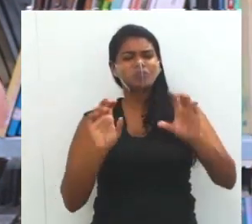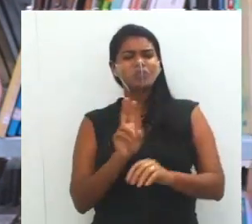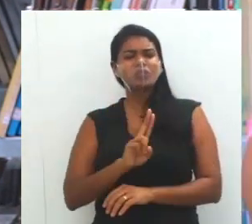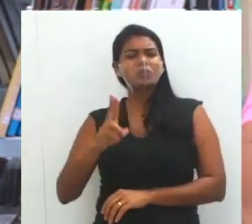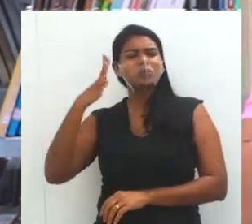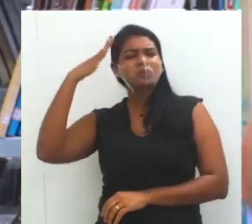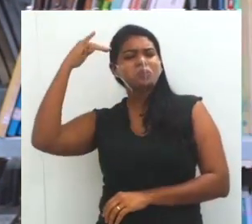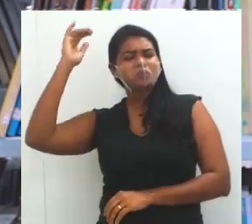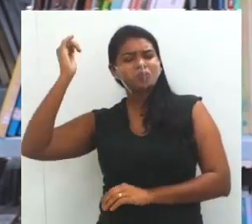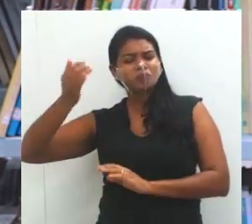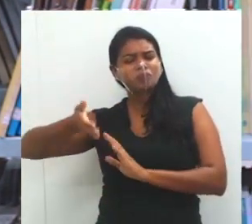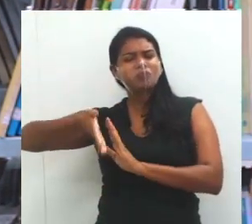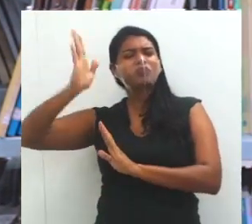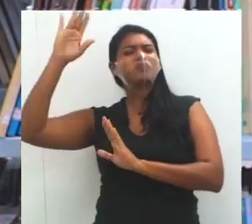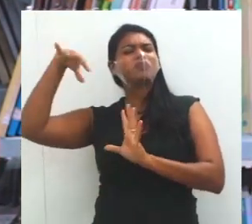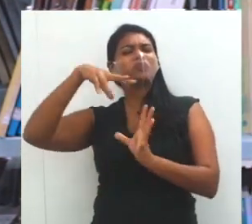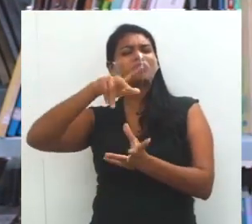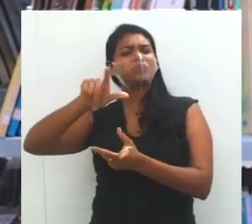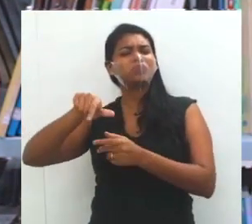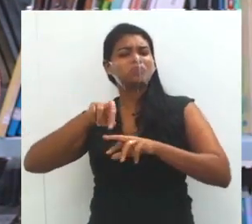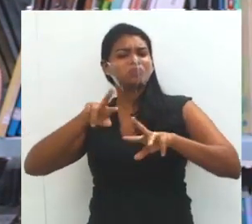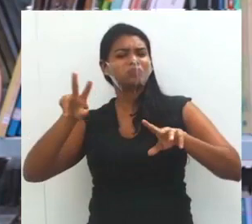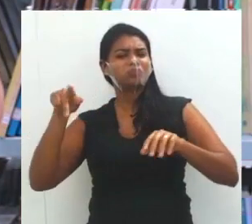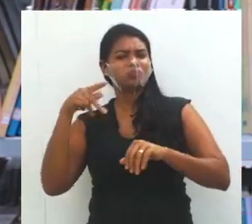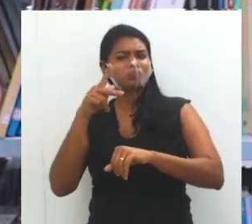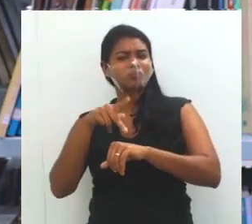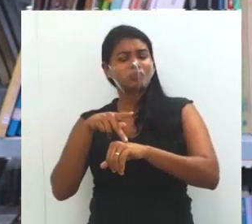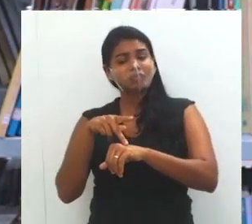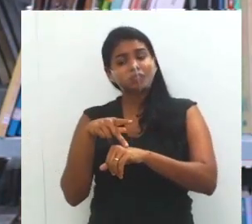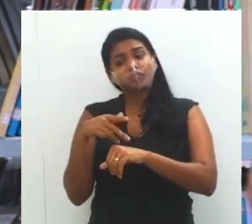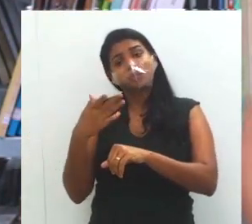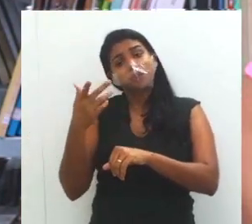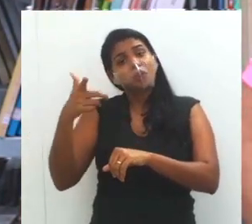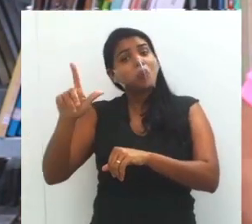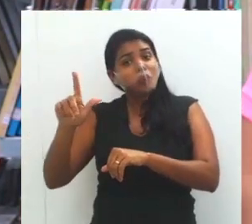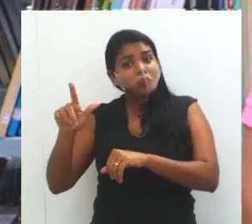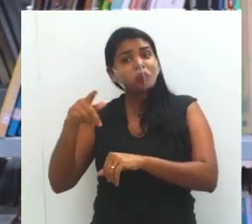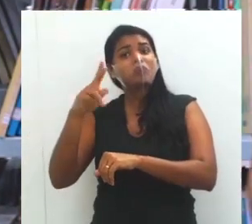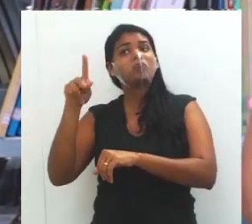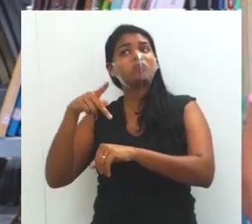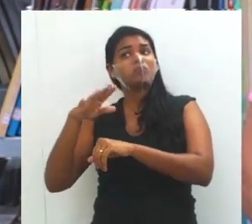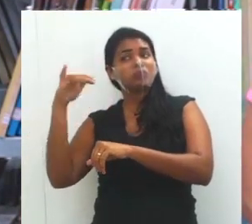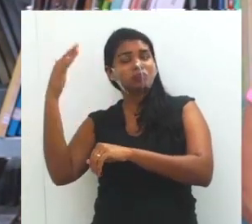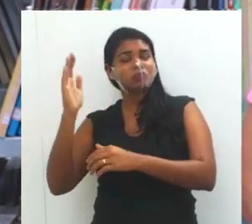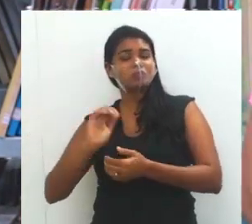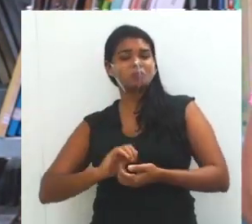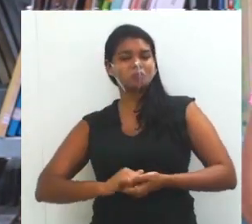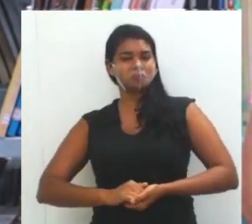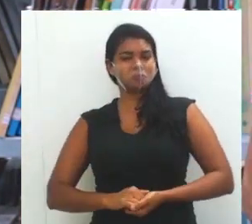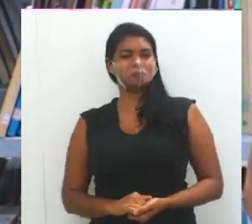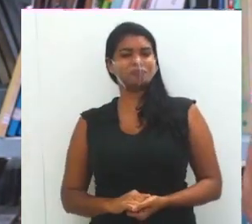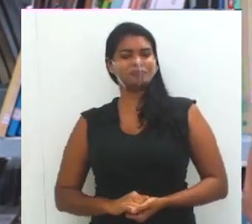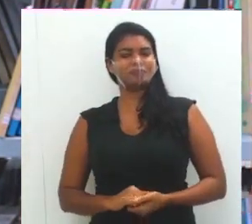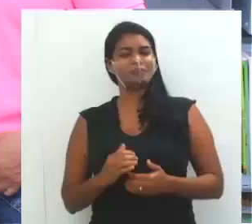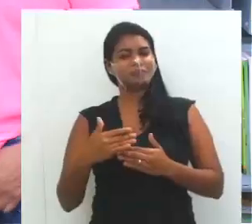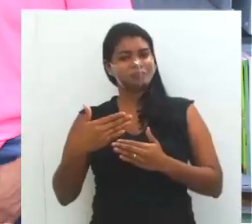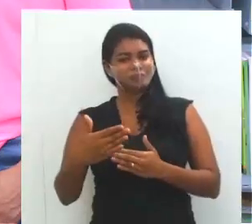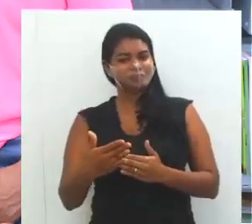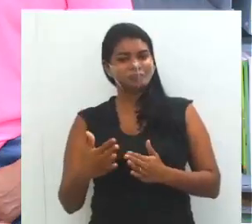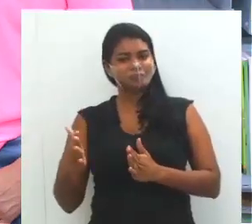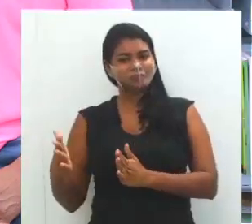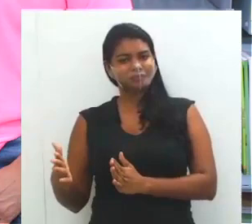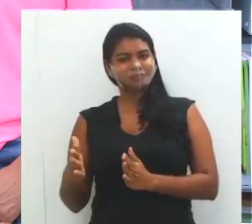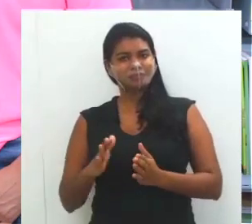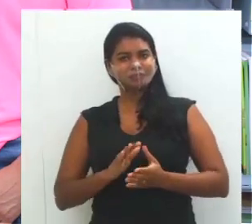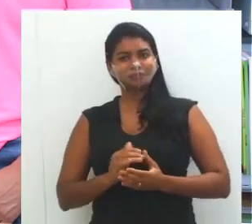nosso nome, o nome de Pernambuco, para vários lugares, tanto nacionalmente como internacionalmente. Então vamos lá, para